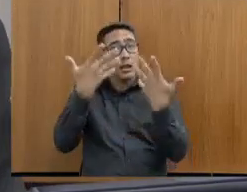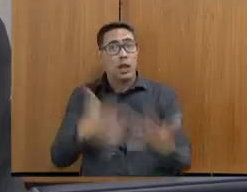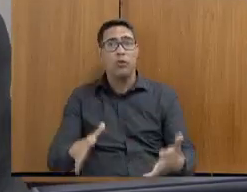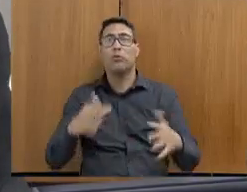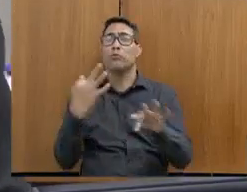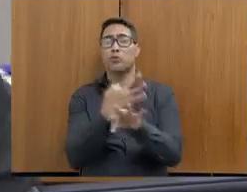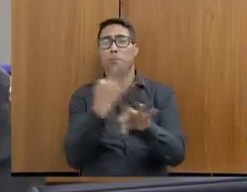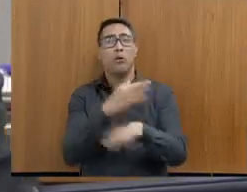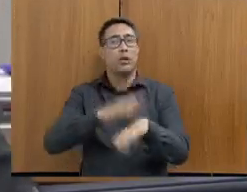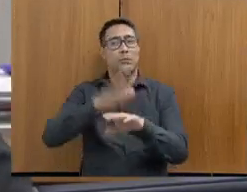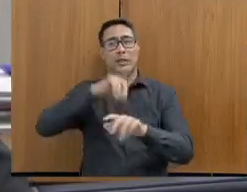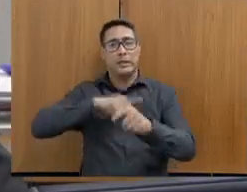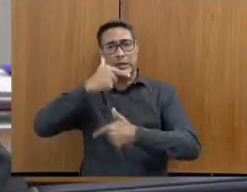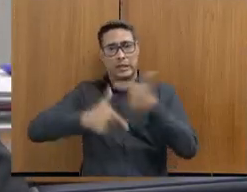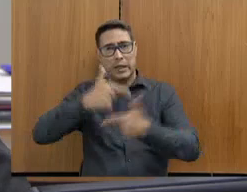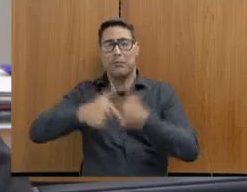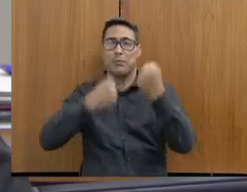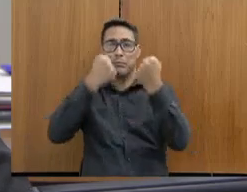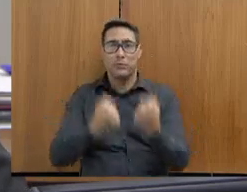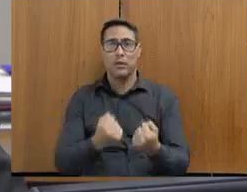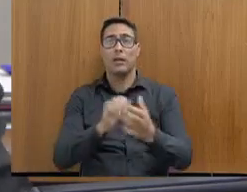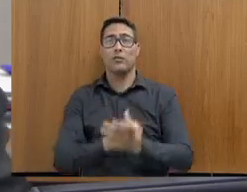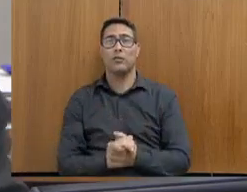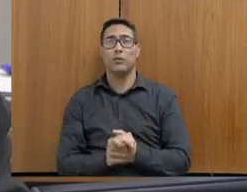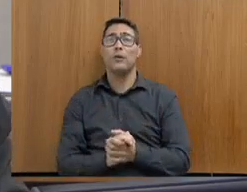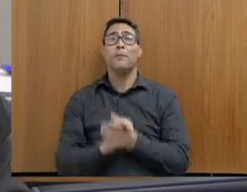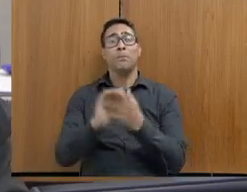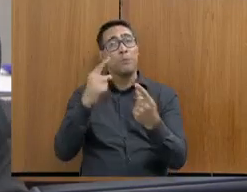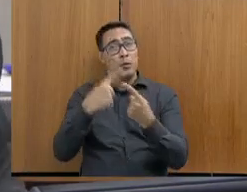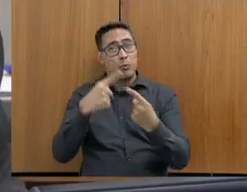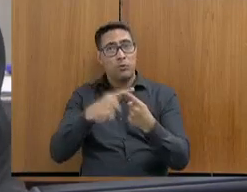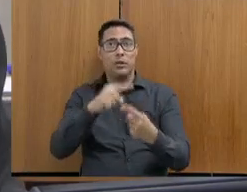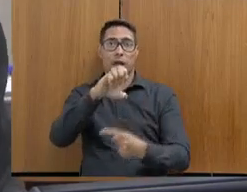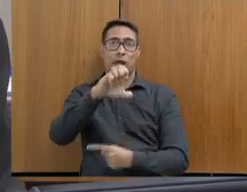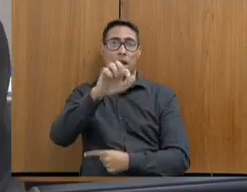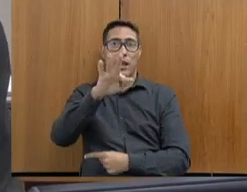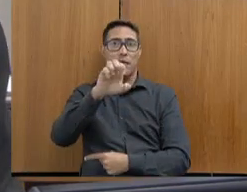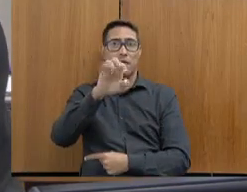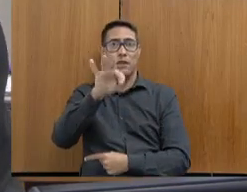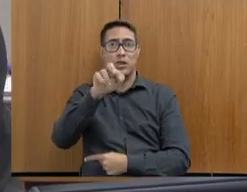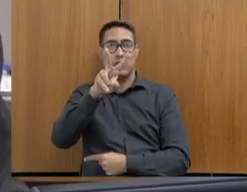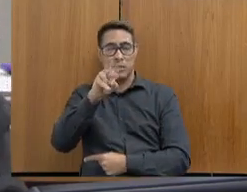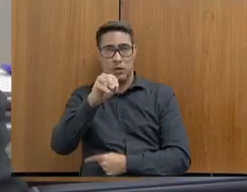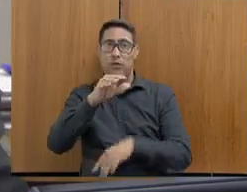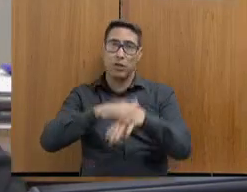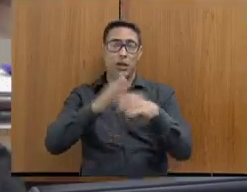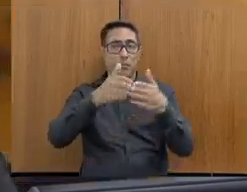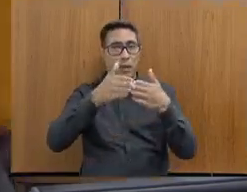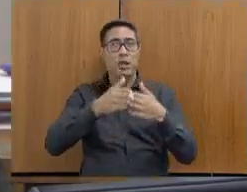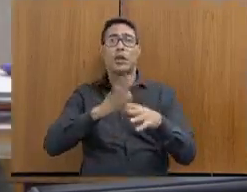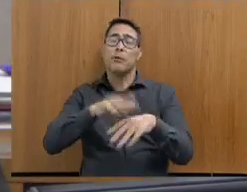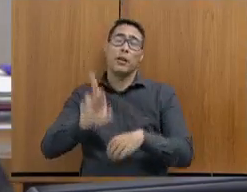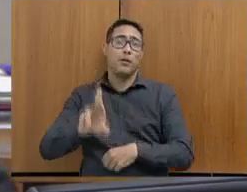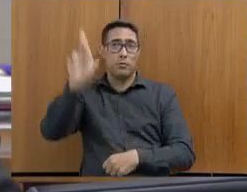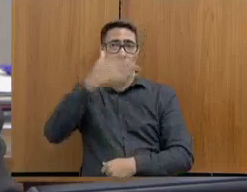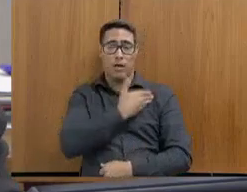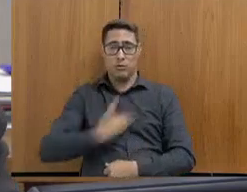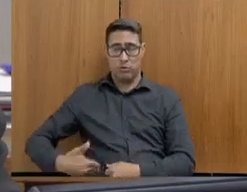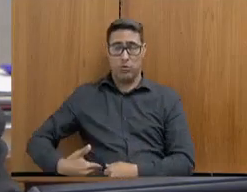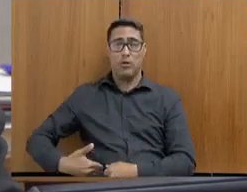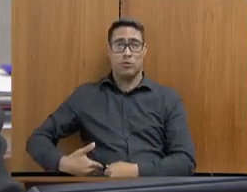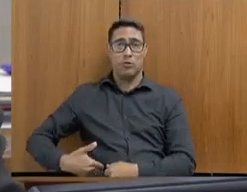porque efetivo a senhora pede mas é um dever do governador que tem fechado os olhos para o chefe de